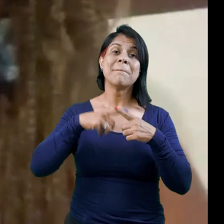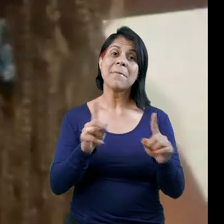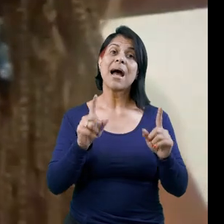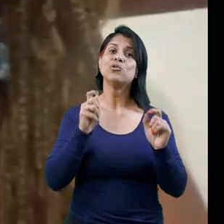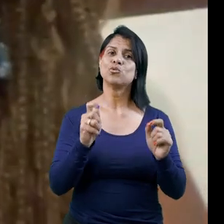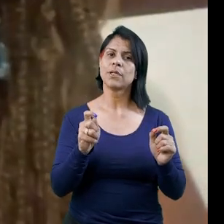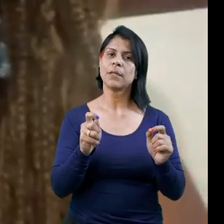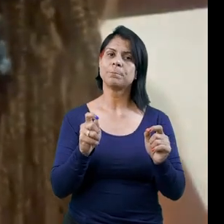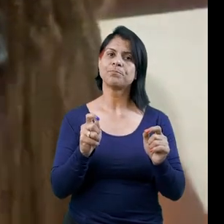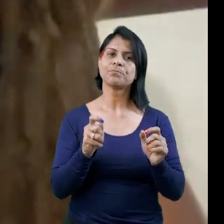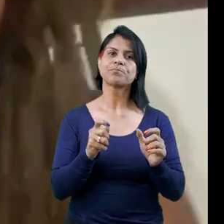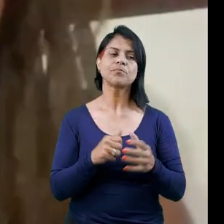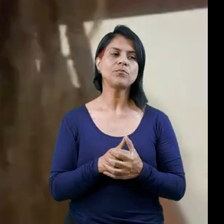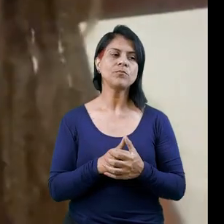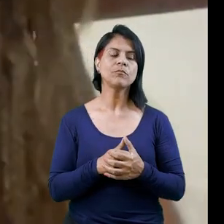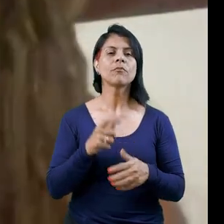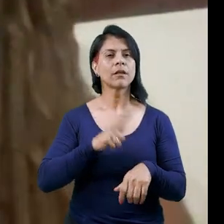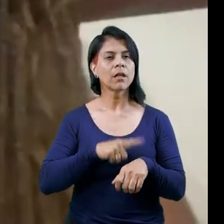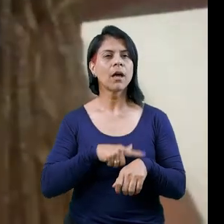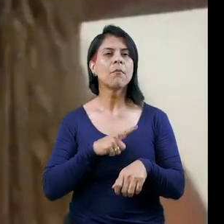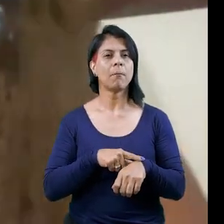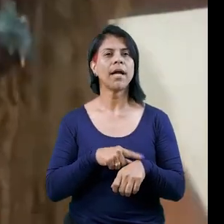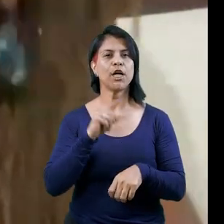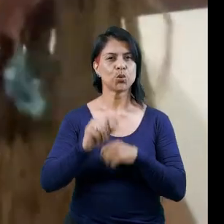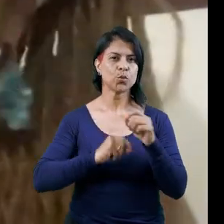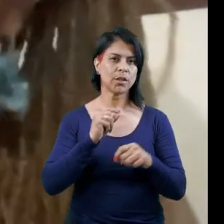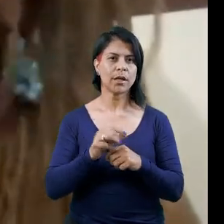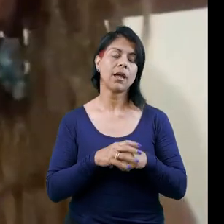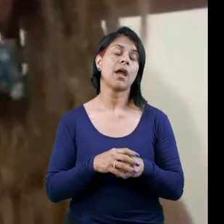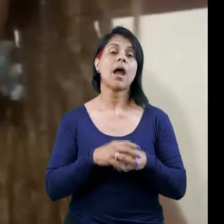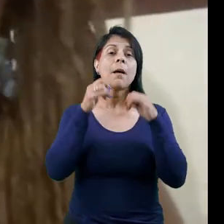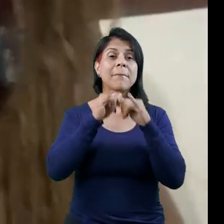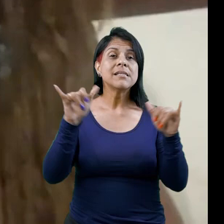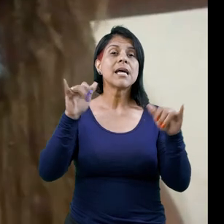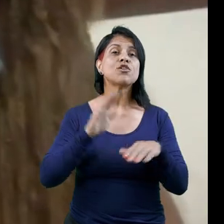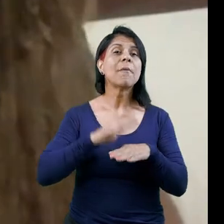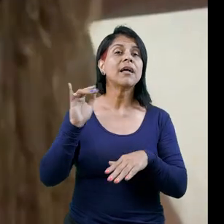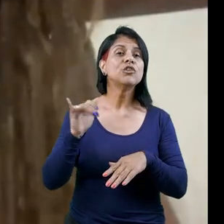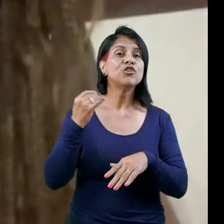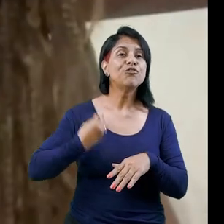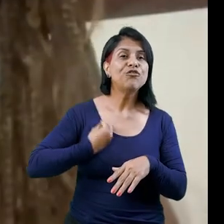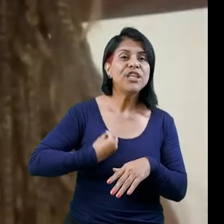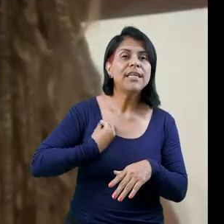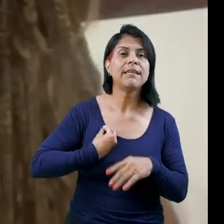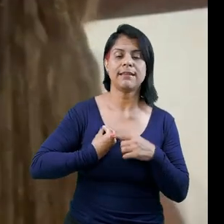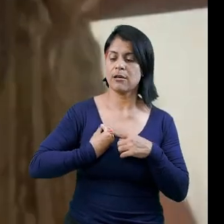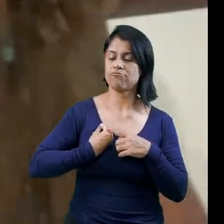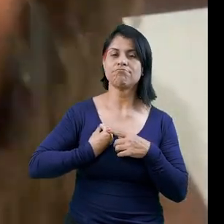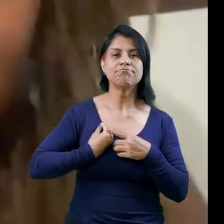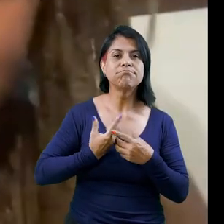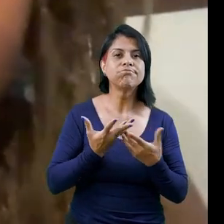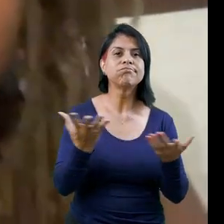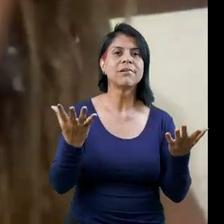mesmo diante disso, a mensagem de vida que